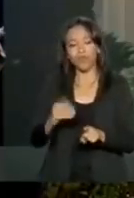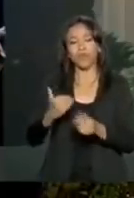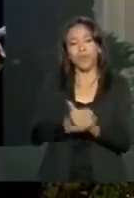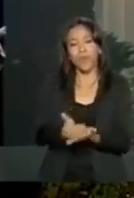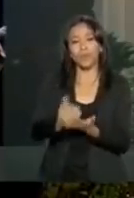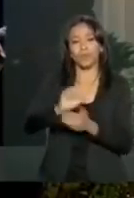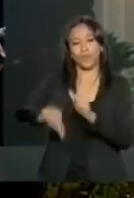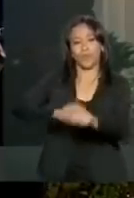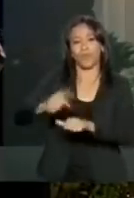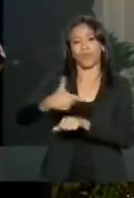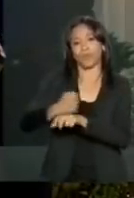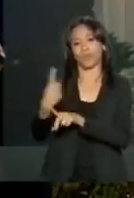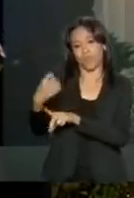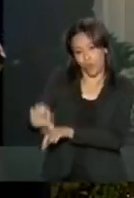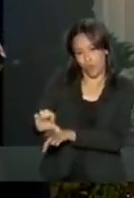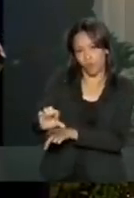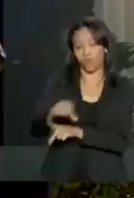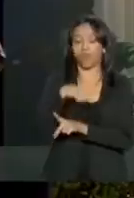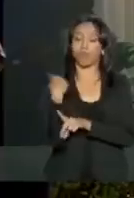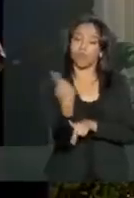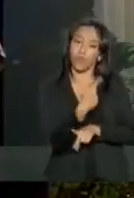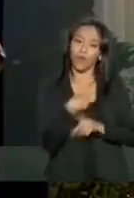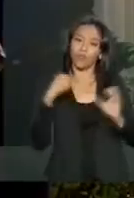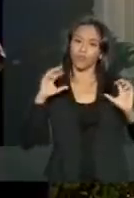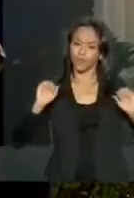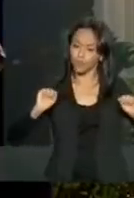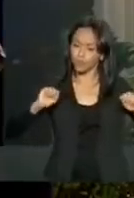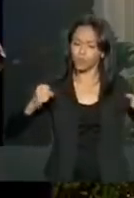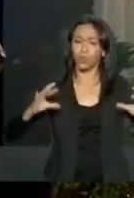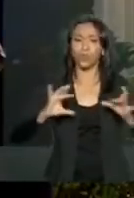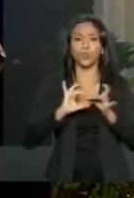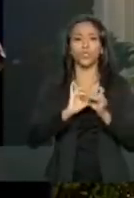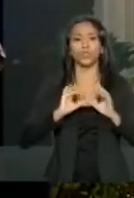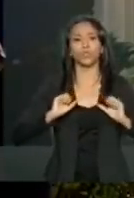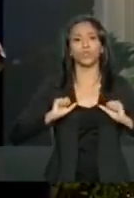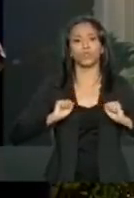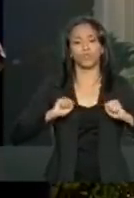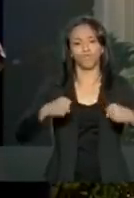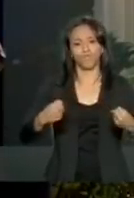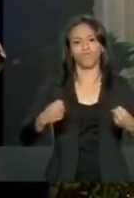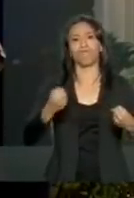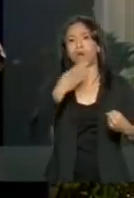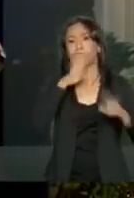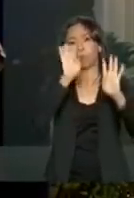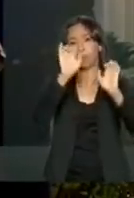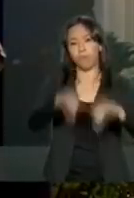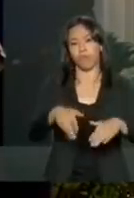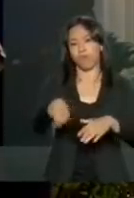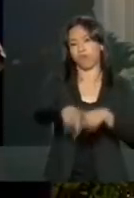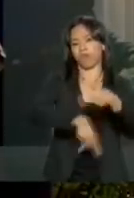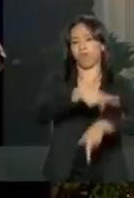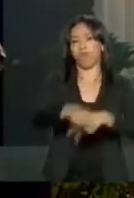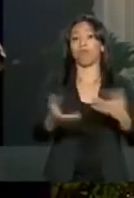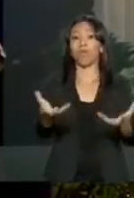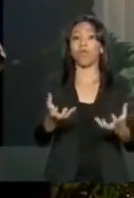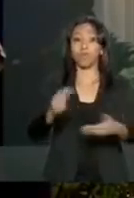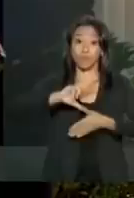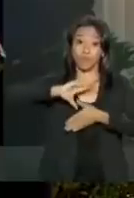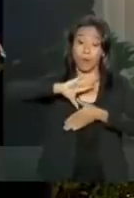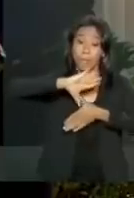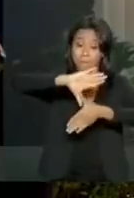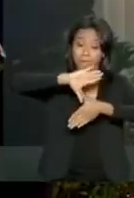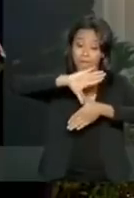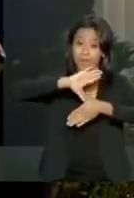2019. Estamos juntos para o bem dos nossos povos. Queremos uma América grande e um Brasil